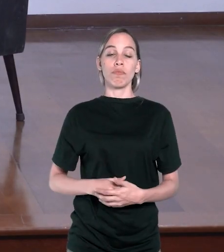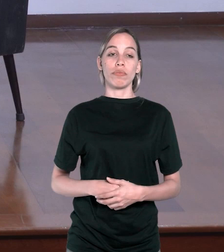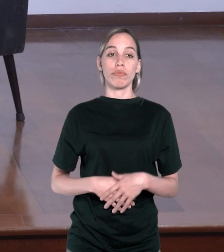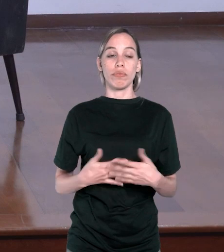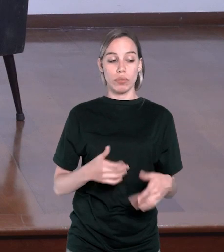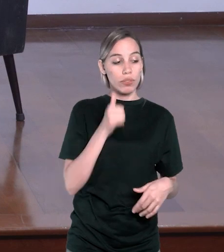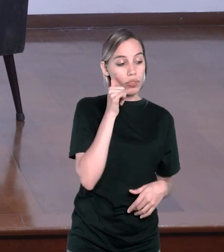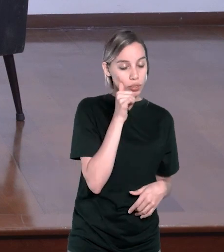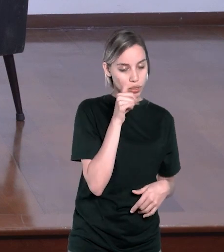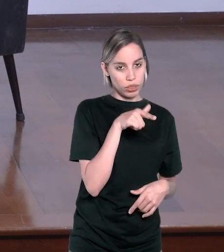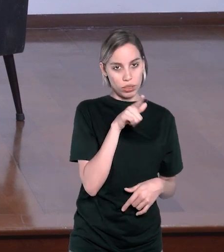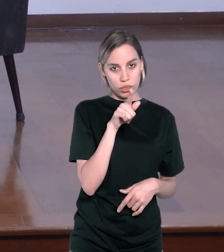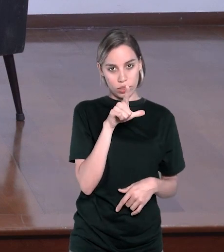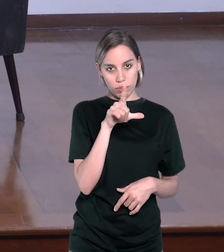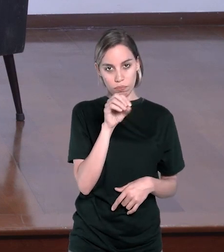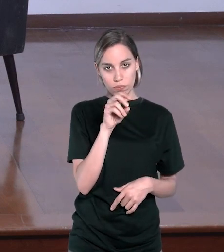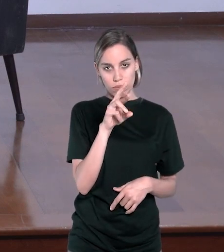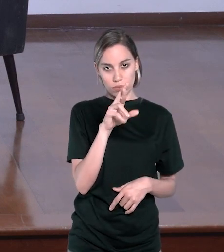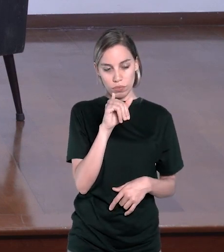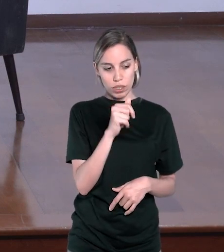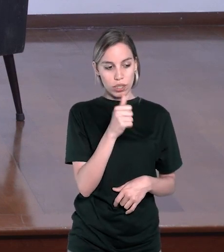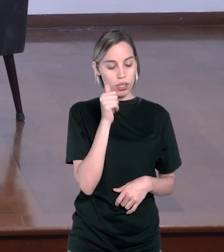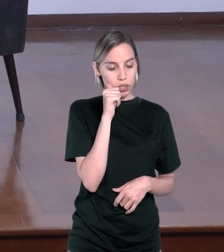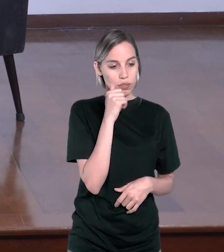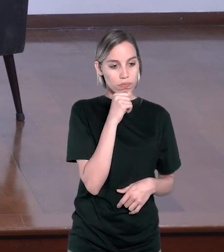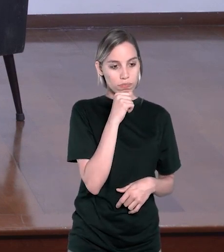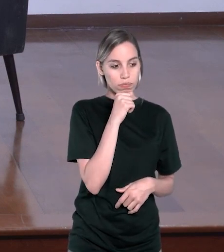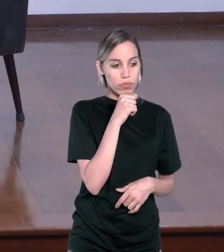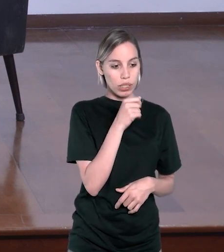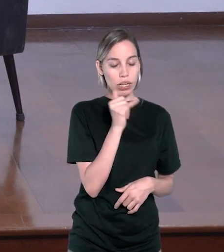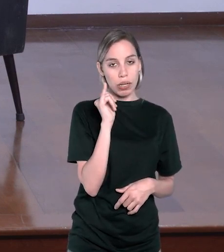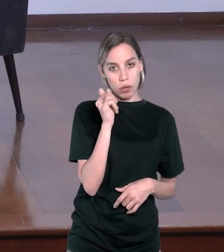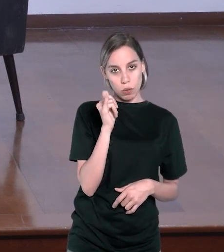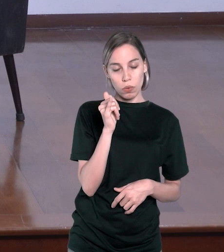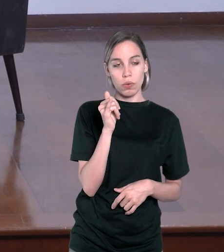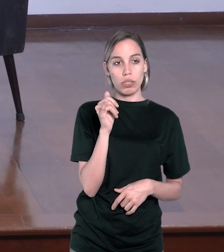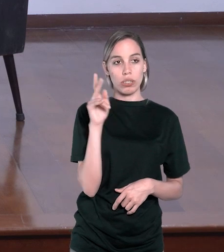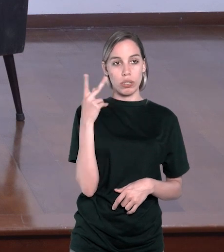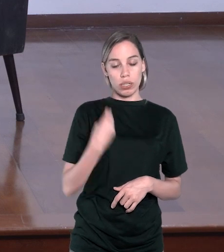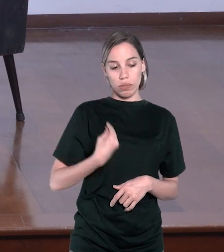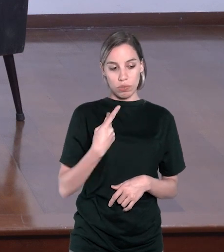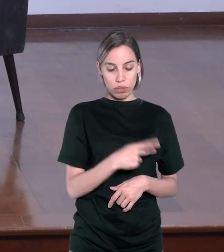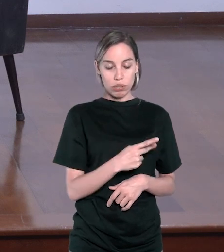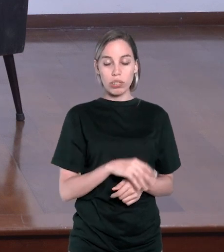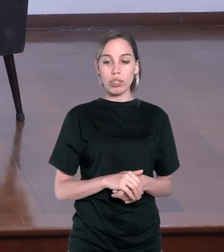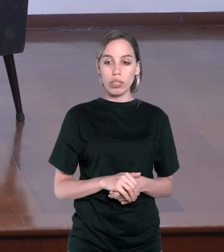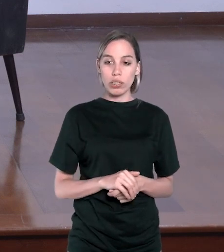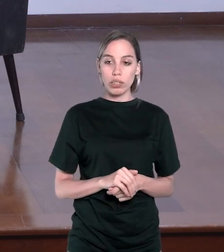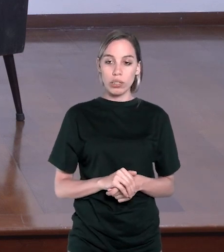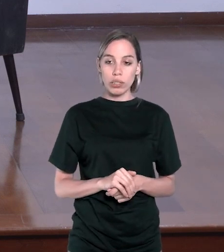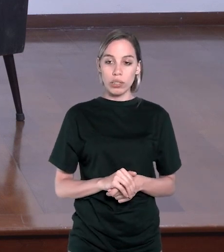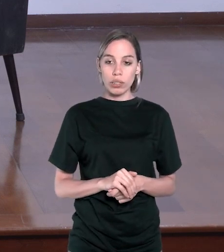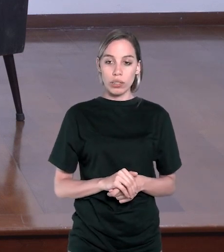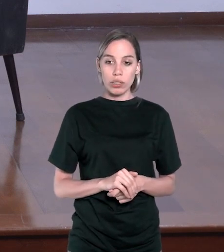Glória falando. A Glória é essa senhora que está contando a vida dela, né? Marta tem nas mãos o livro Chuva de